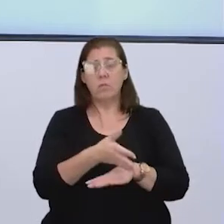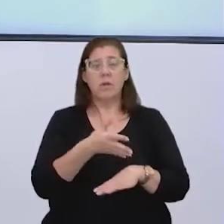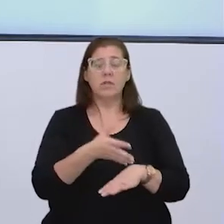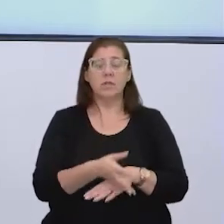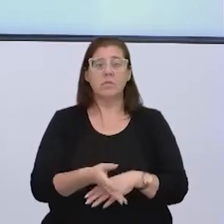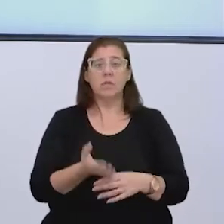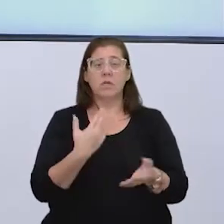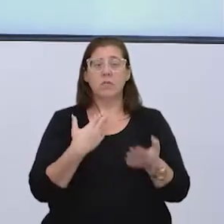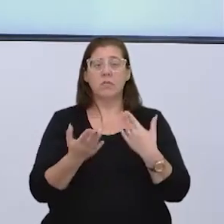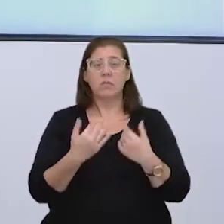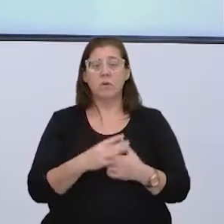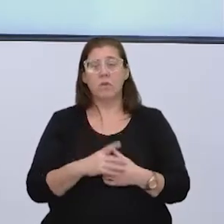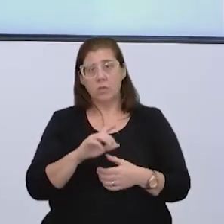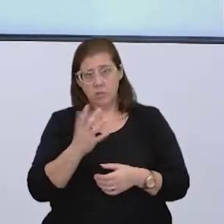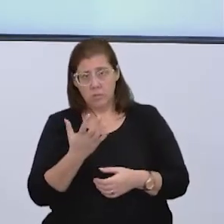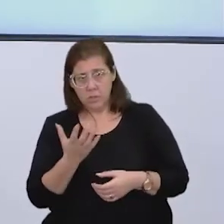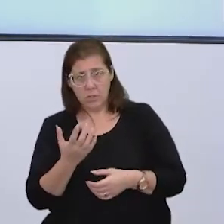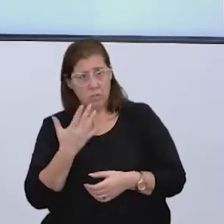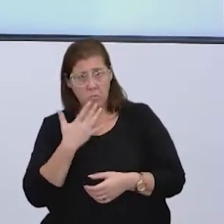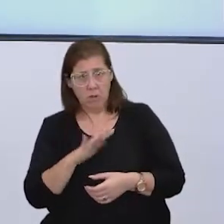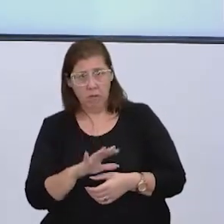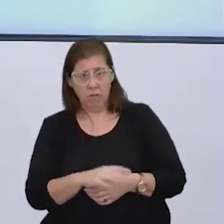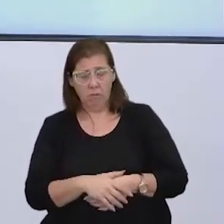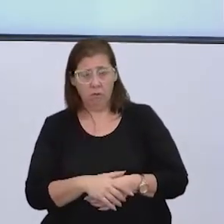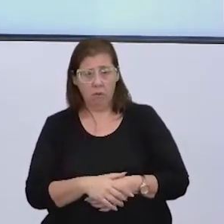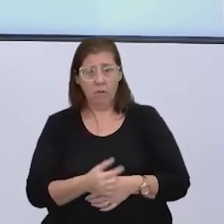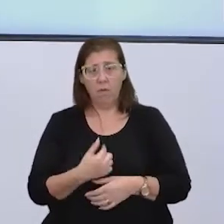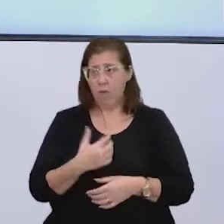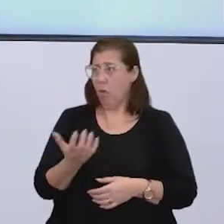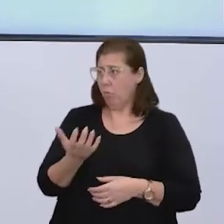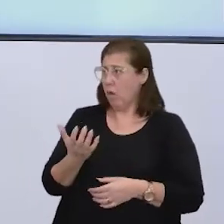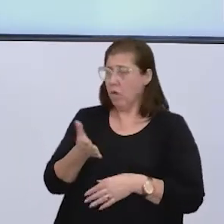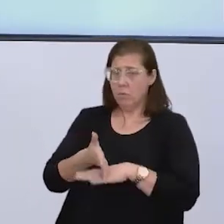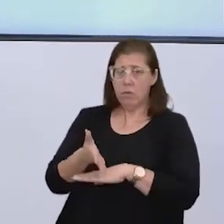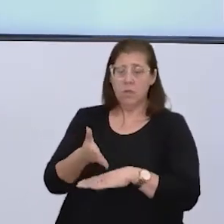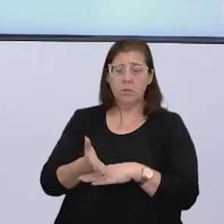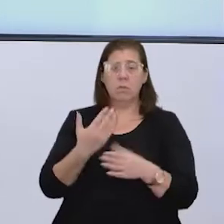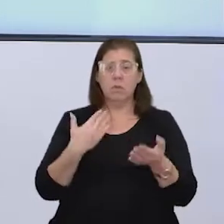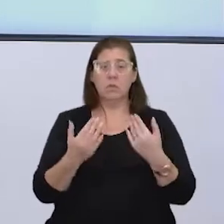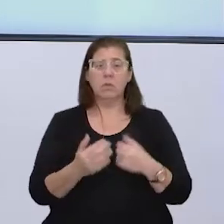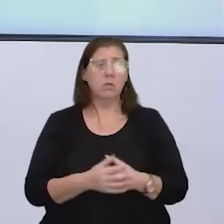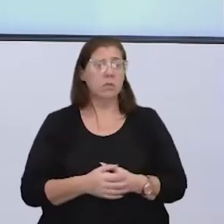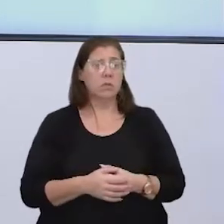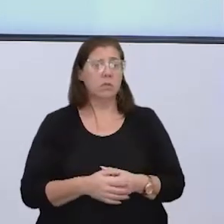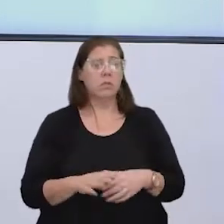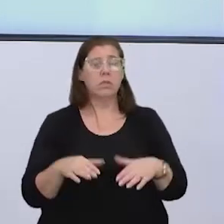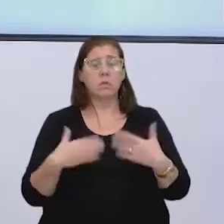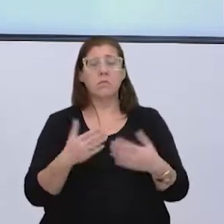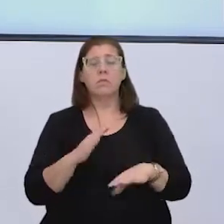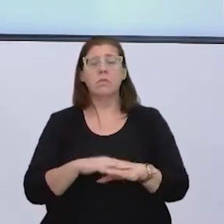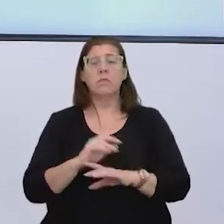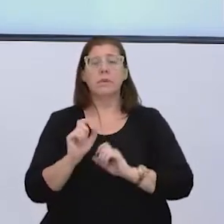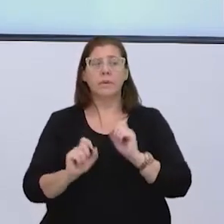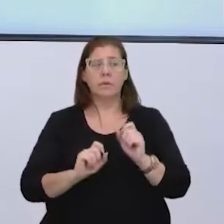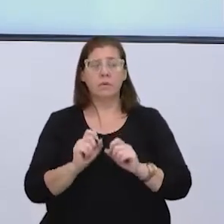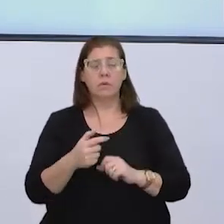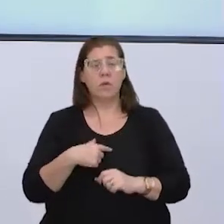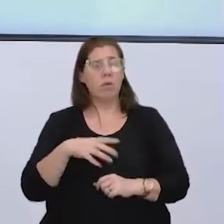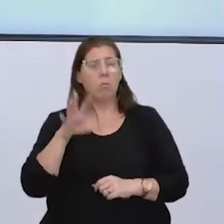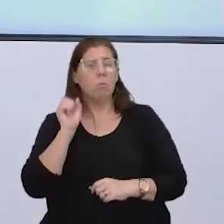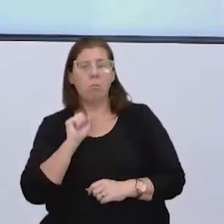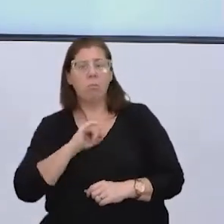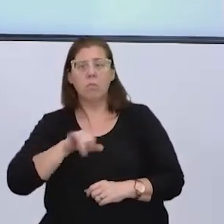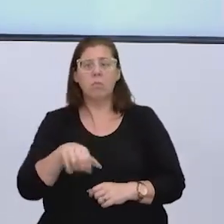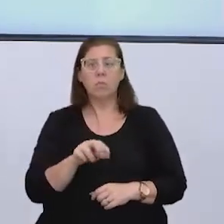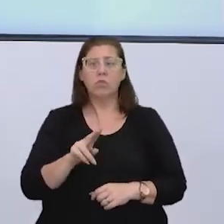dessa conversa. E você quer não fazer parte da conversa? Eu quero fazer parte da conversa, né? E aí você vai falar, mas eu não ouço